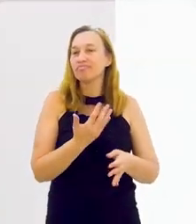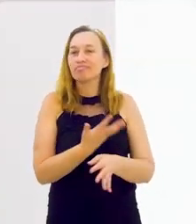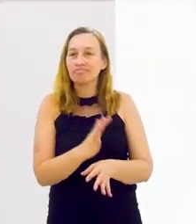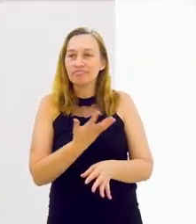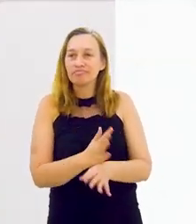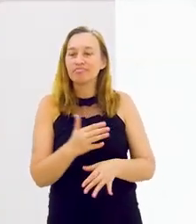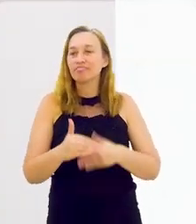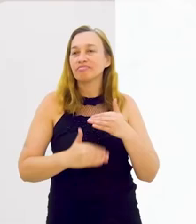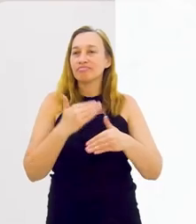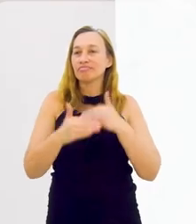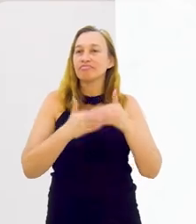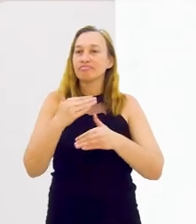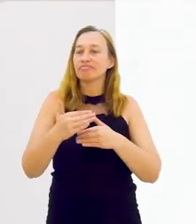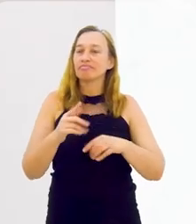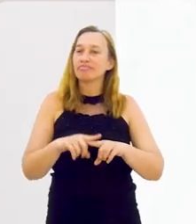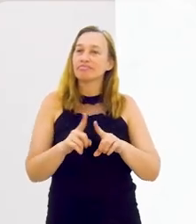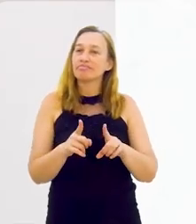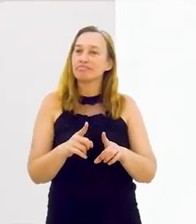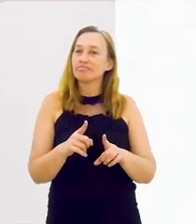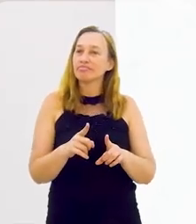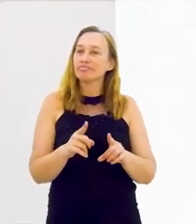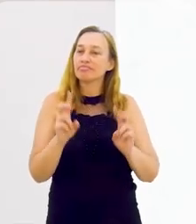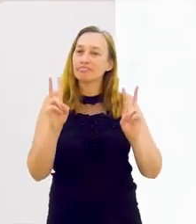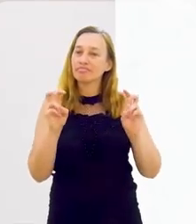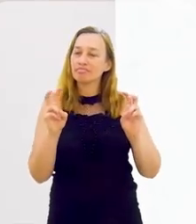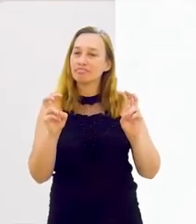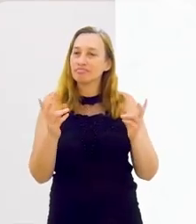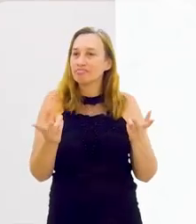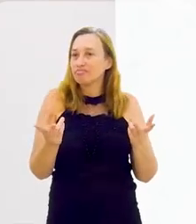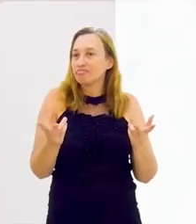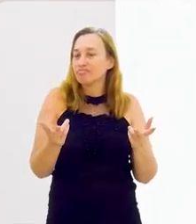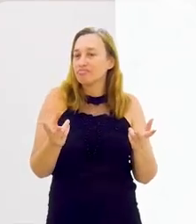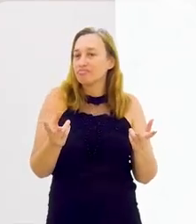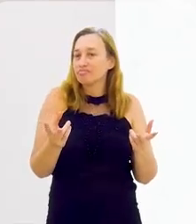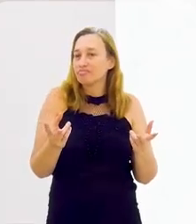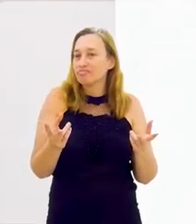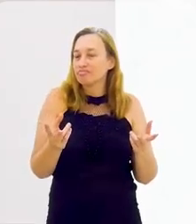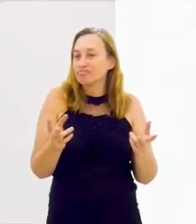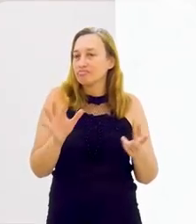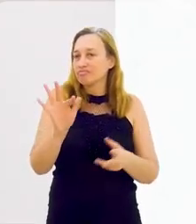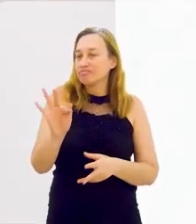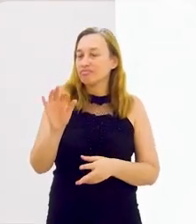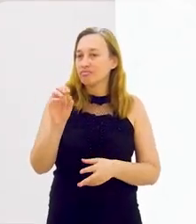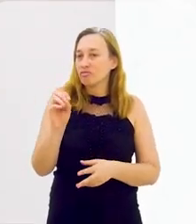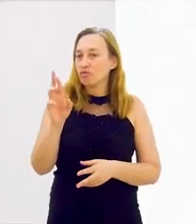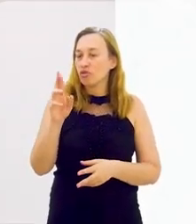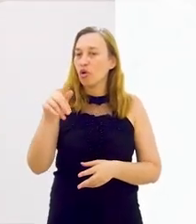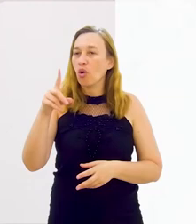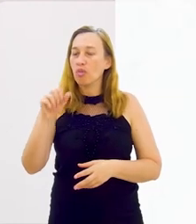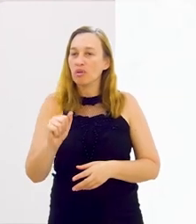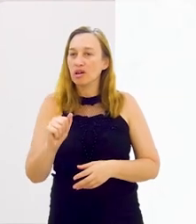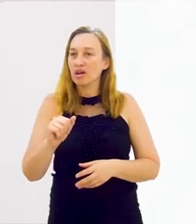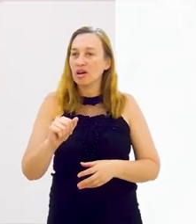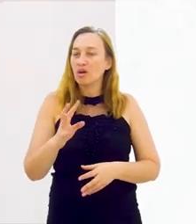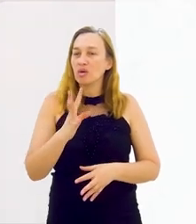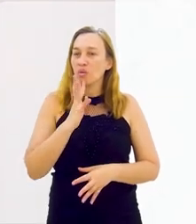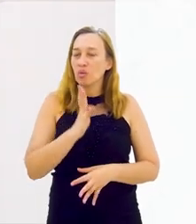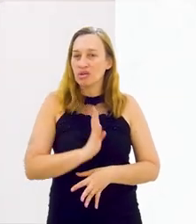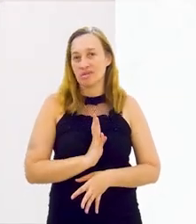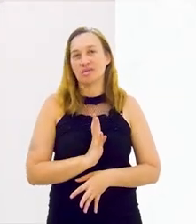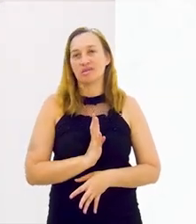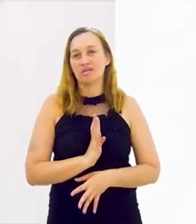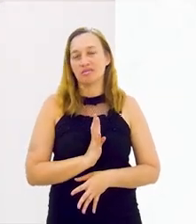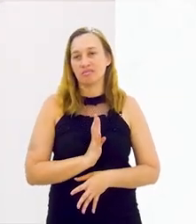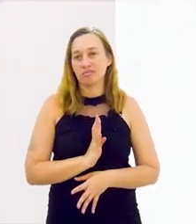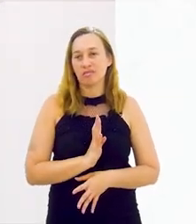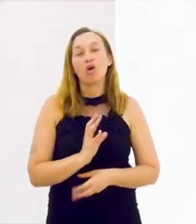jogos, exercícios que a gente faz para desenvolver, mas eu não acredito muito numa fórmula, mas a fórmula para mim seria o